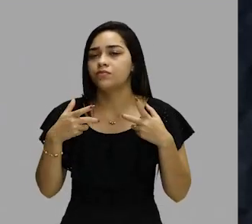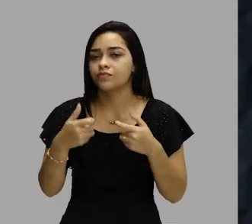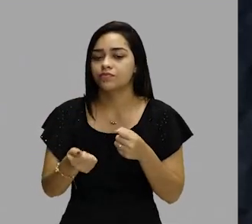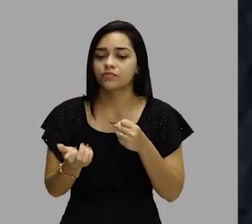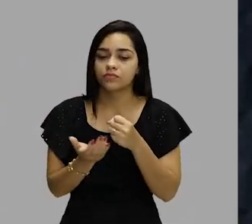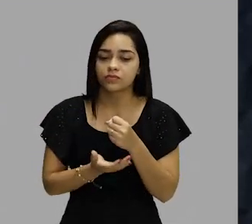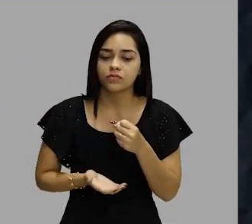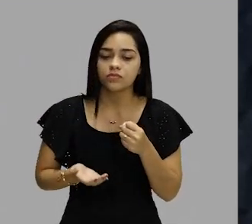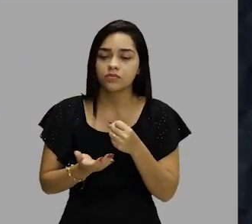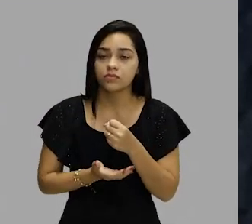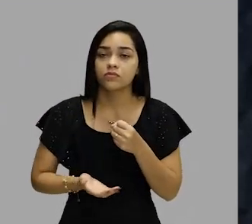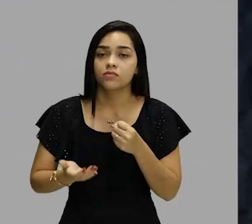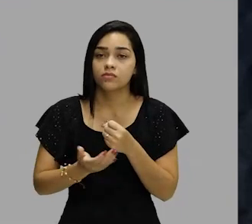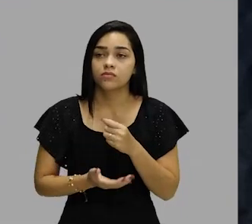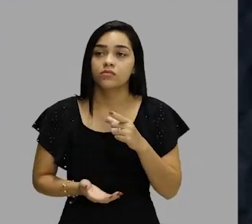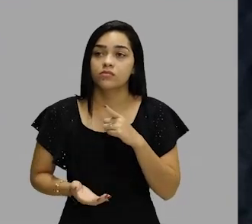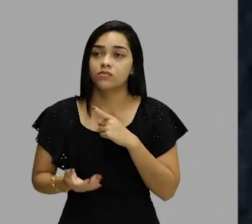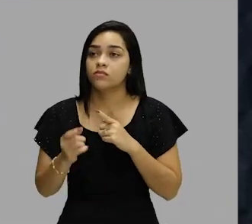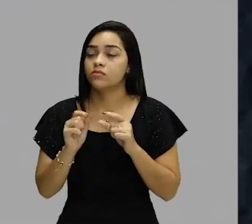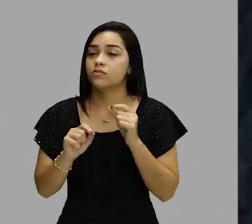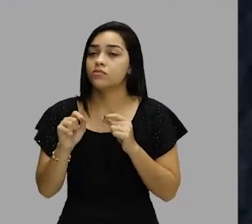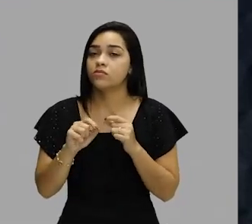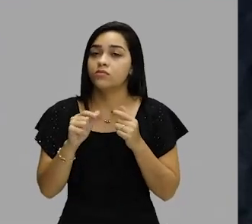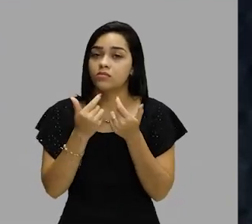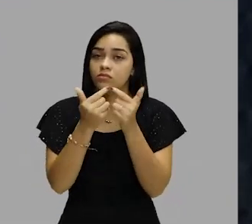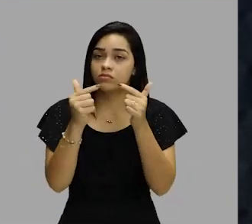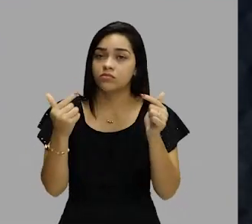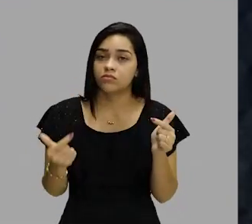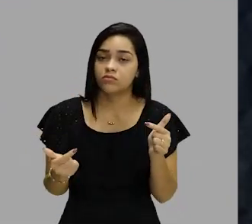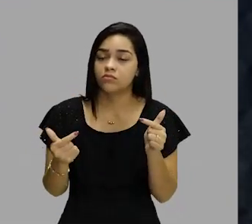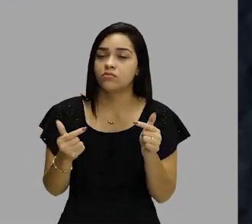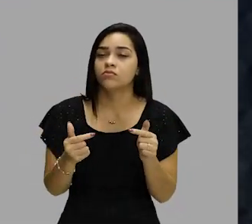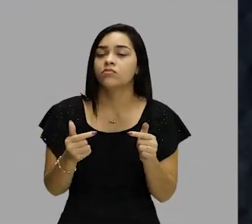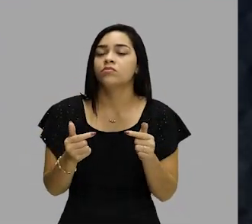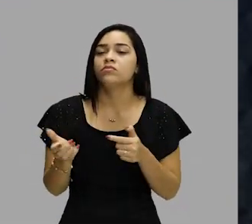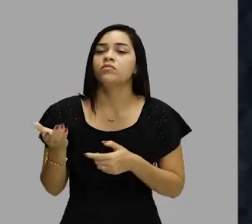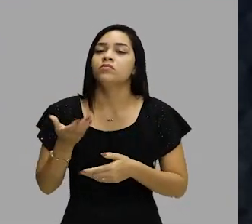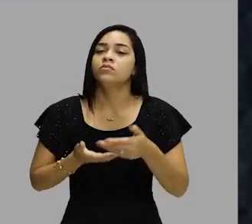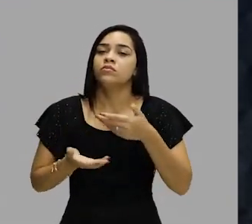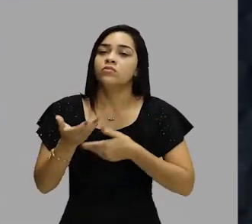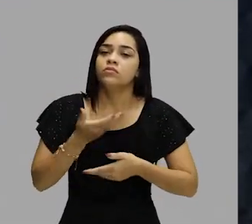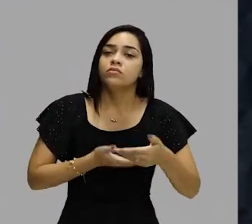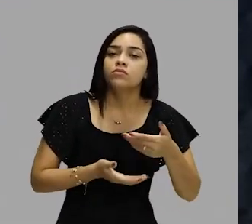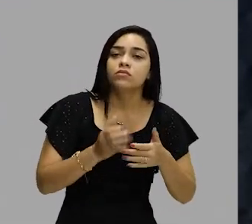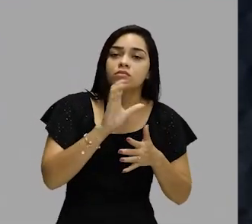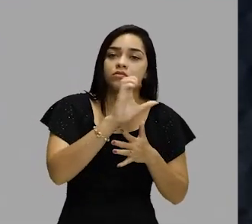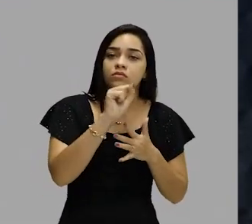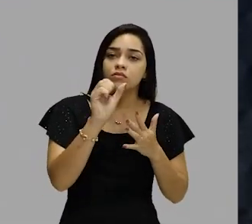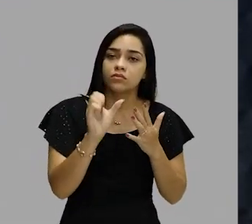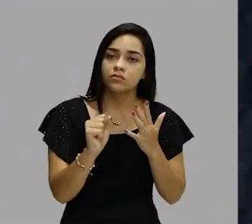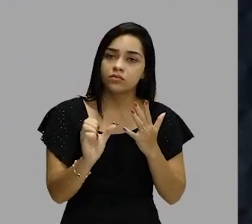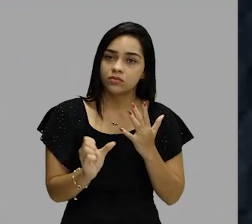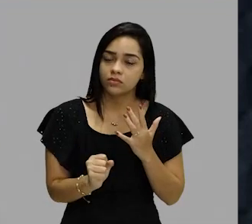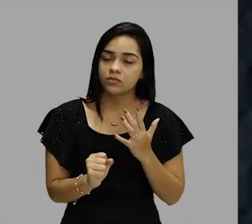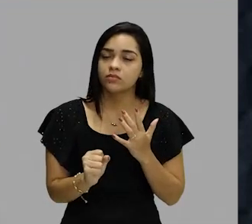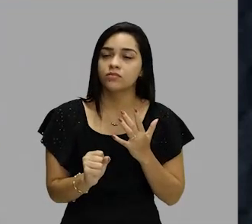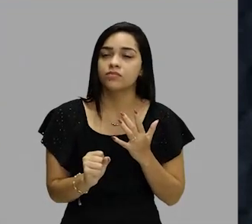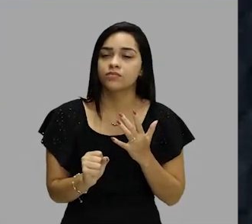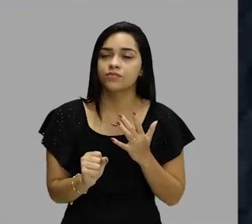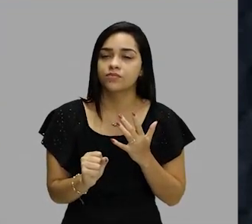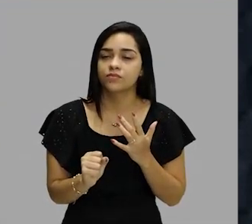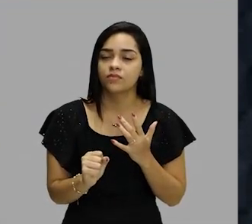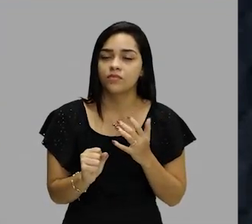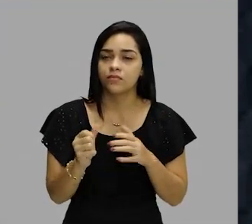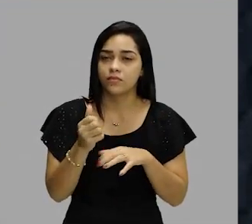cadeia alimentar, consequentemente os demais indivíduos que estão nos outros níveis tróficos, né,